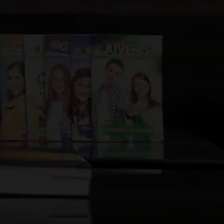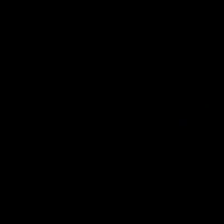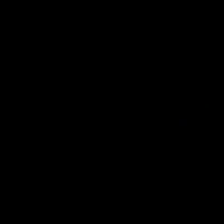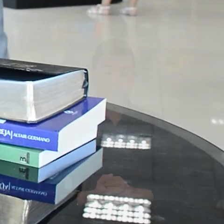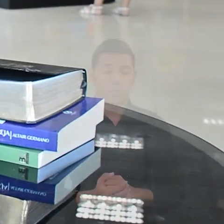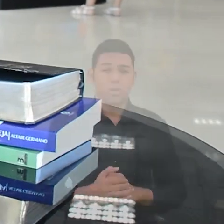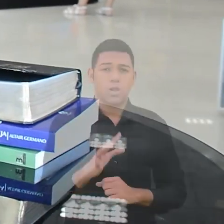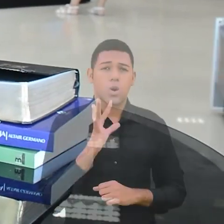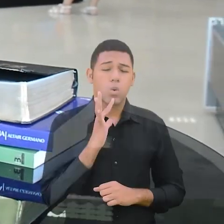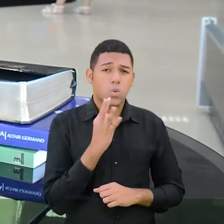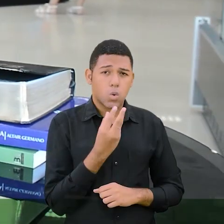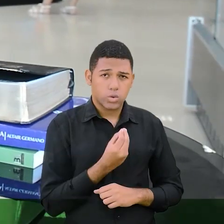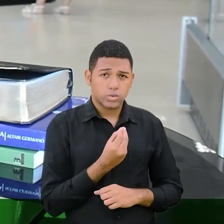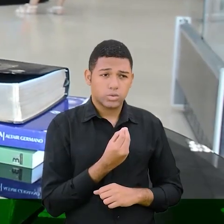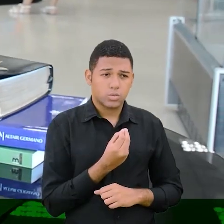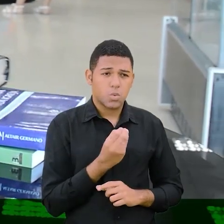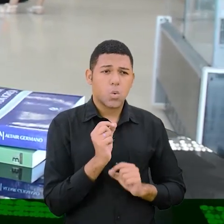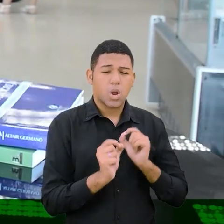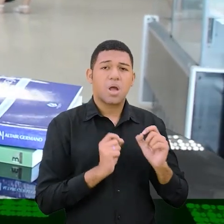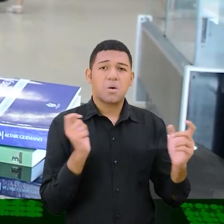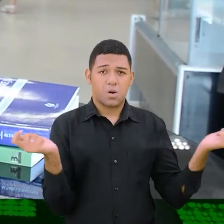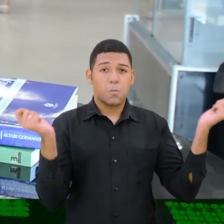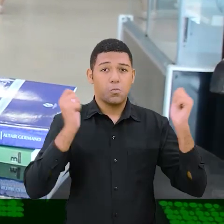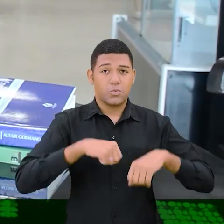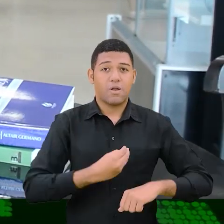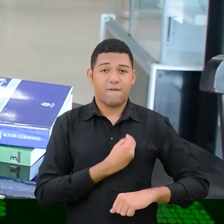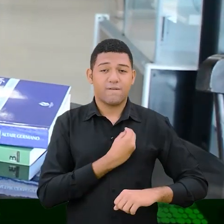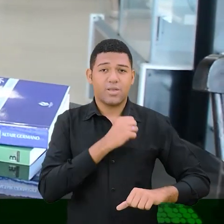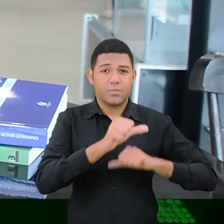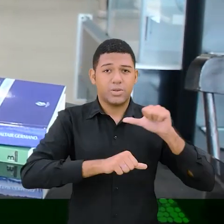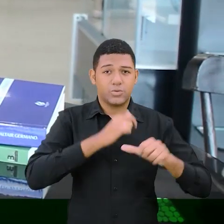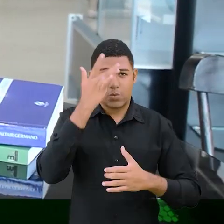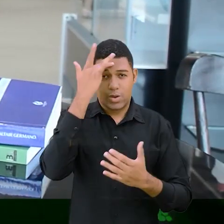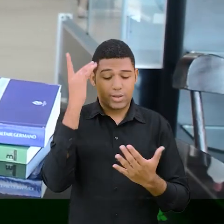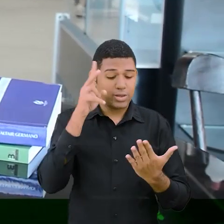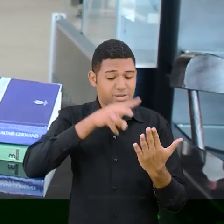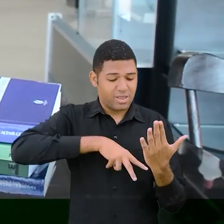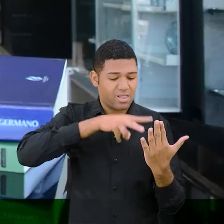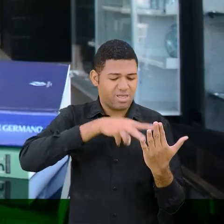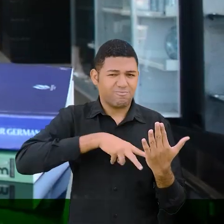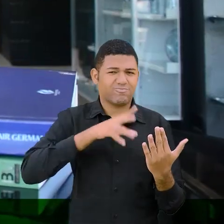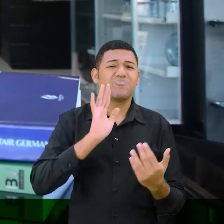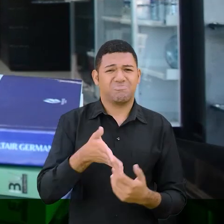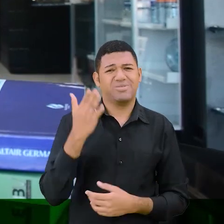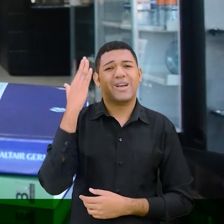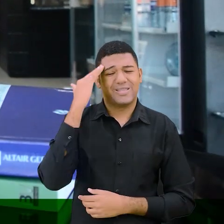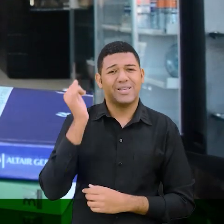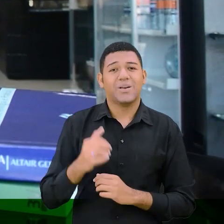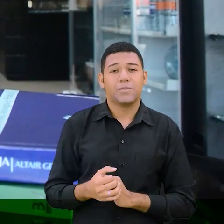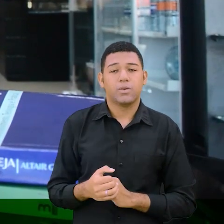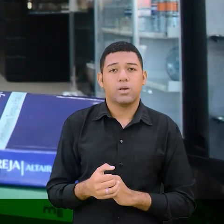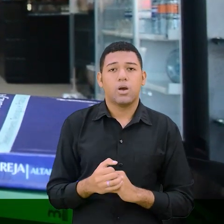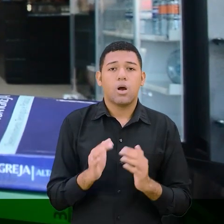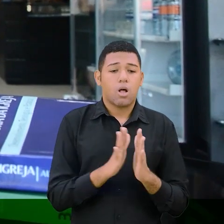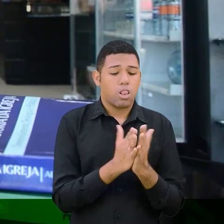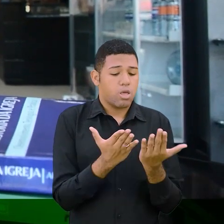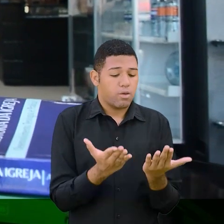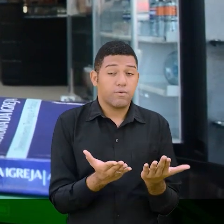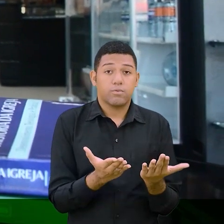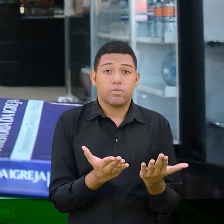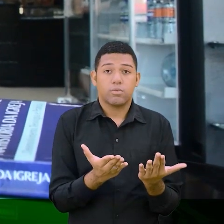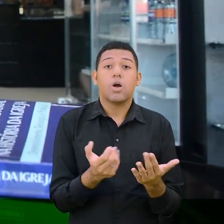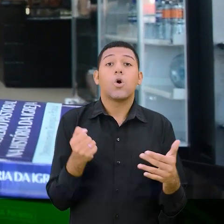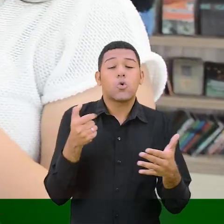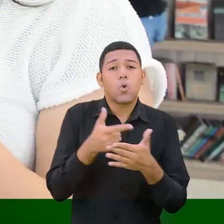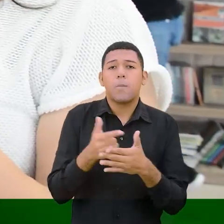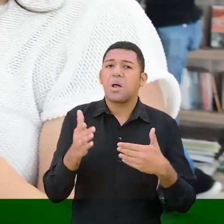aula que o conhecimento é capaz de mudar a vida de quem ler a gente já sabe e Que